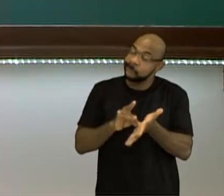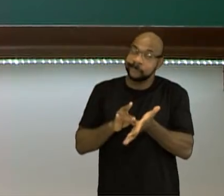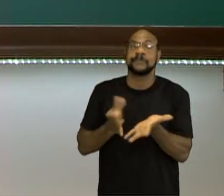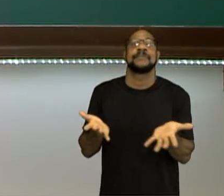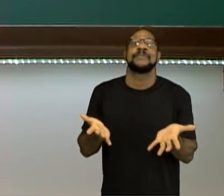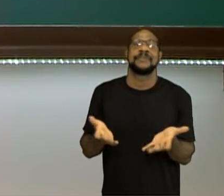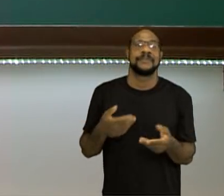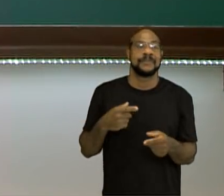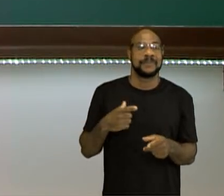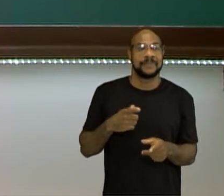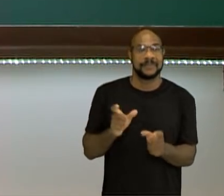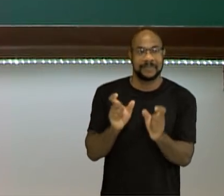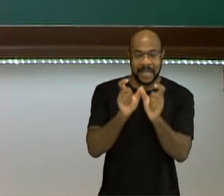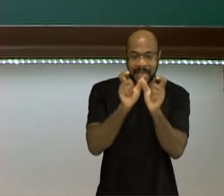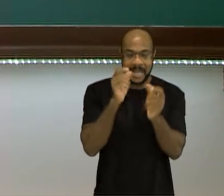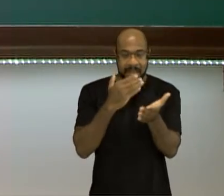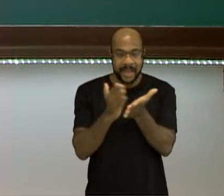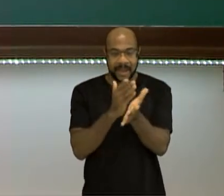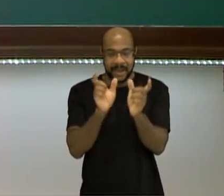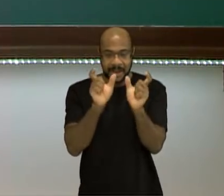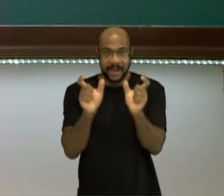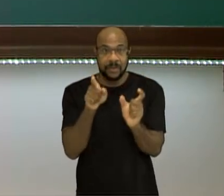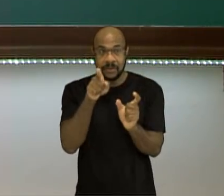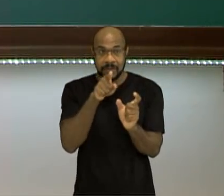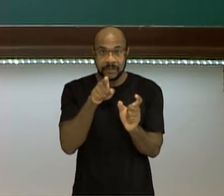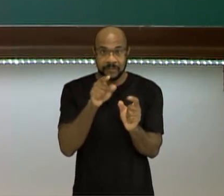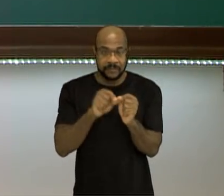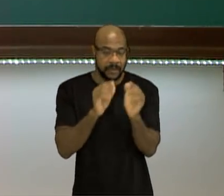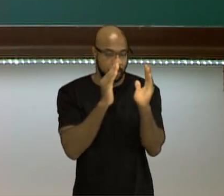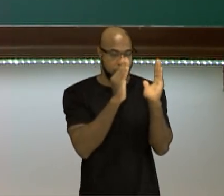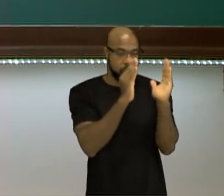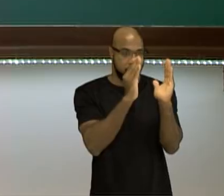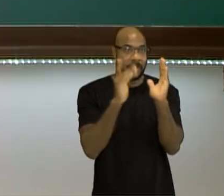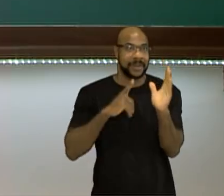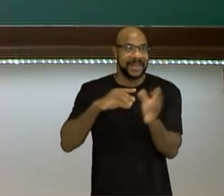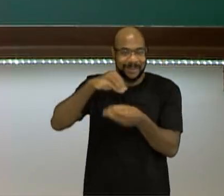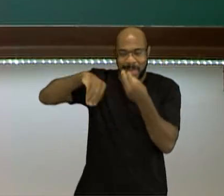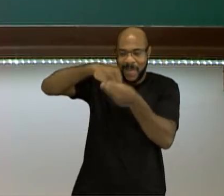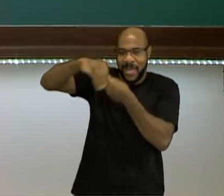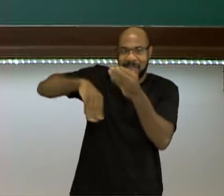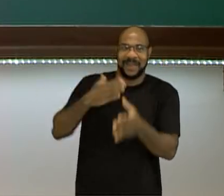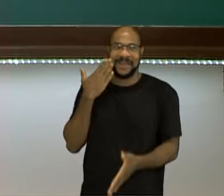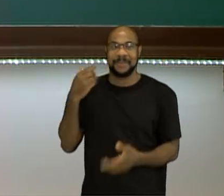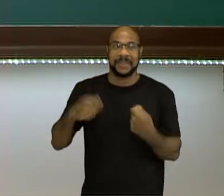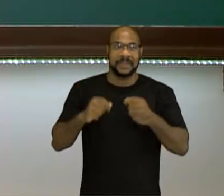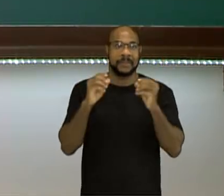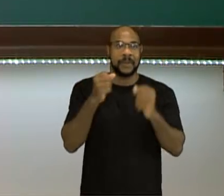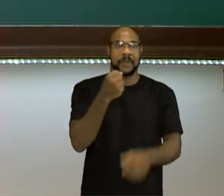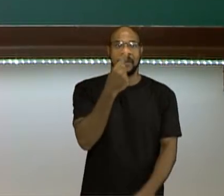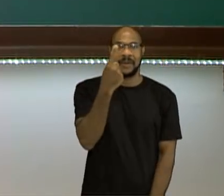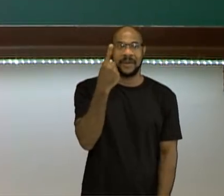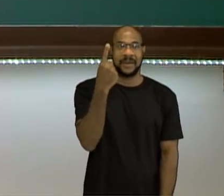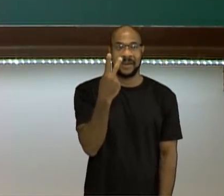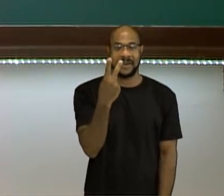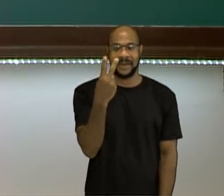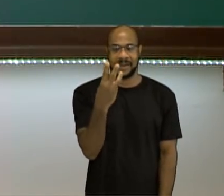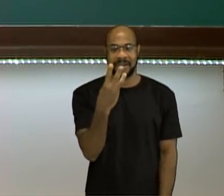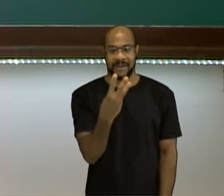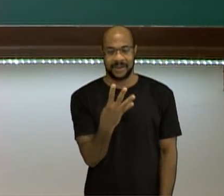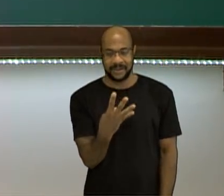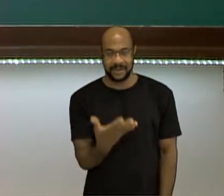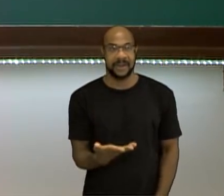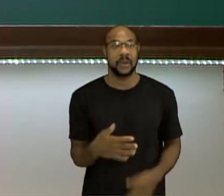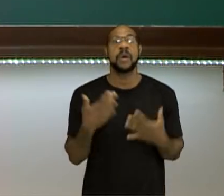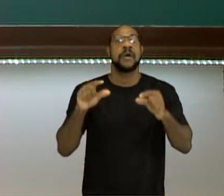alguns pedacinhos. Agora eu quero que você coloque em ordem. Então, primeira, segunda, terceira, quais as frases